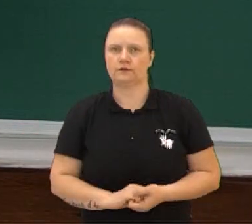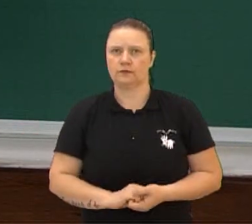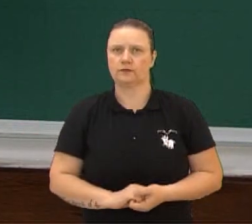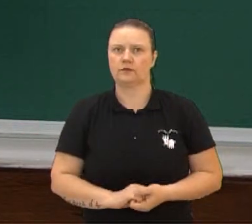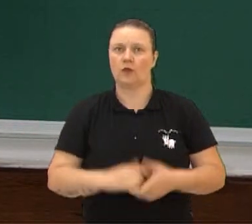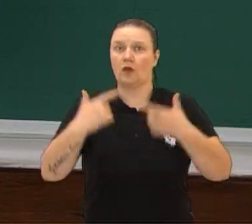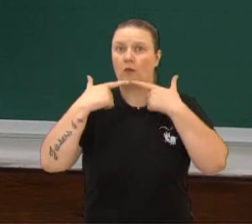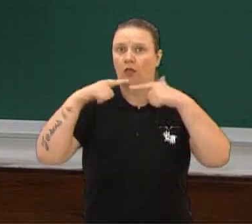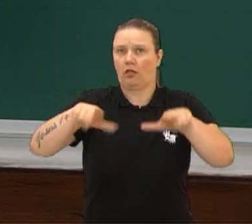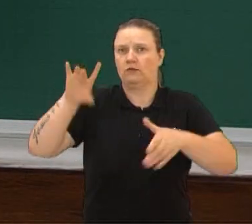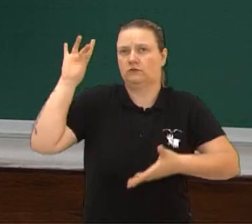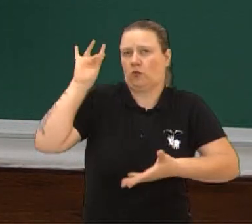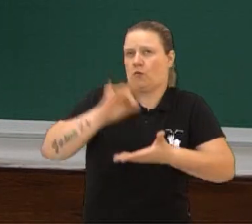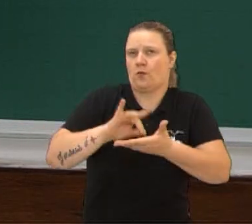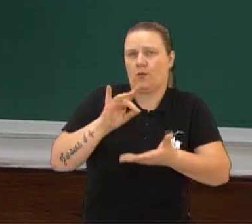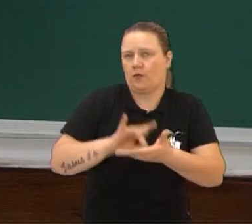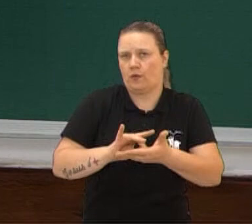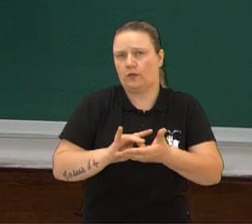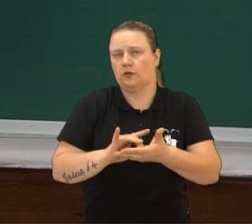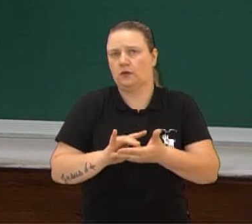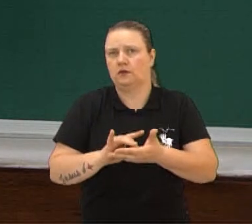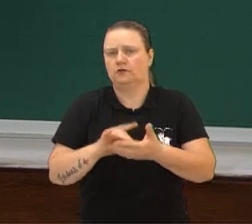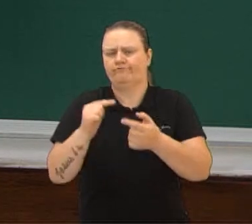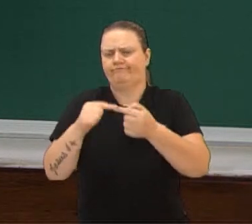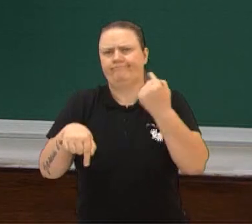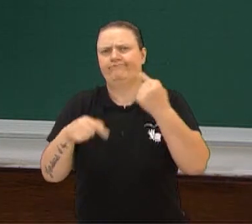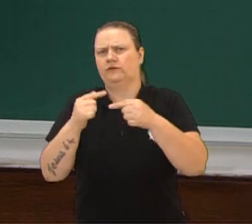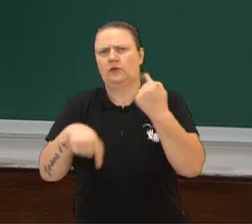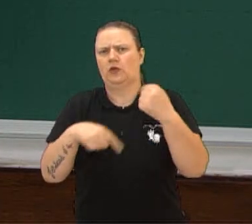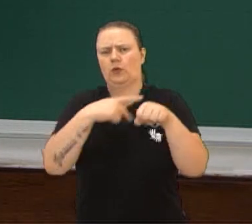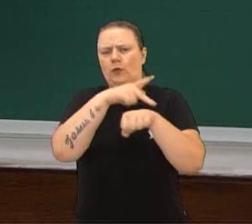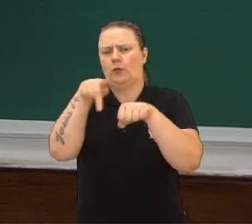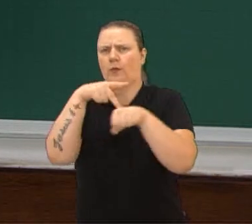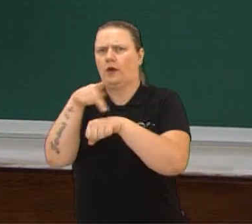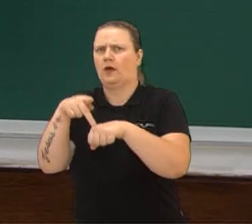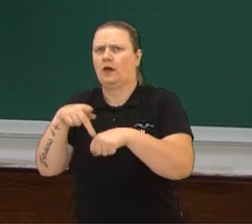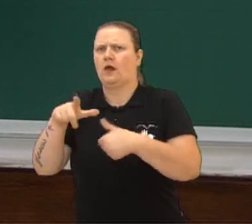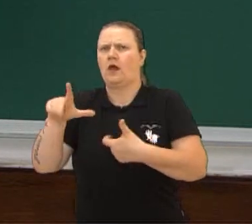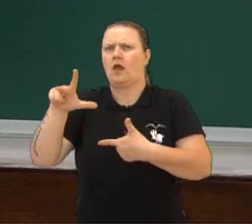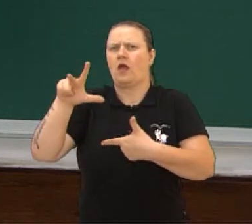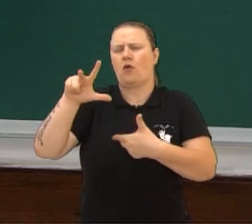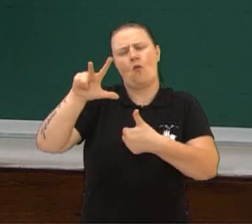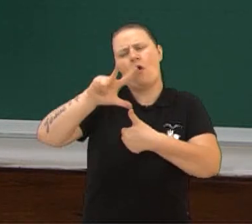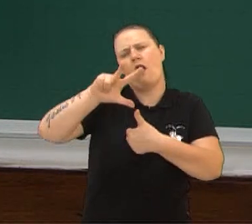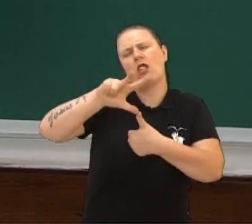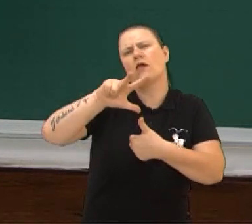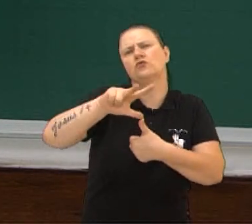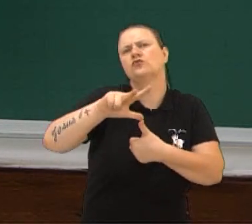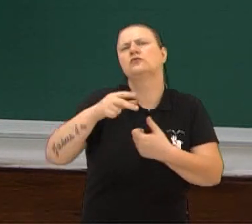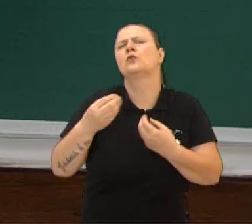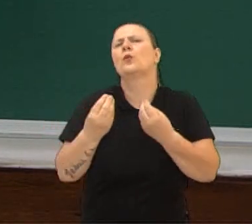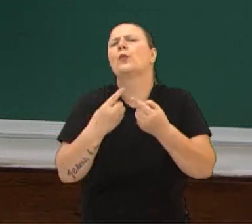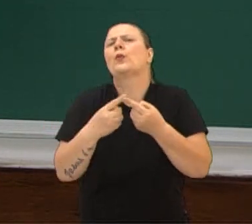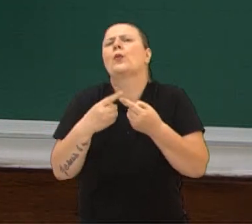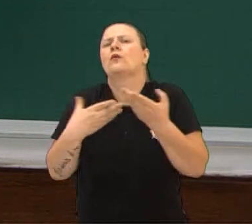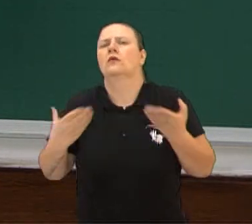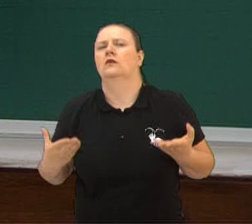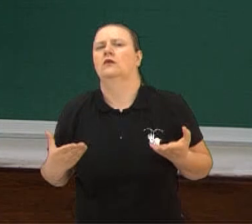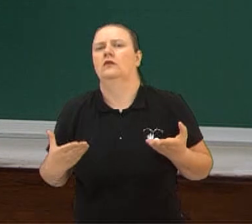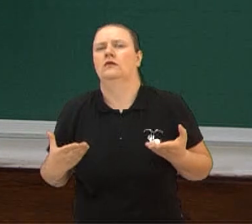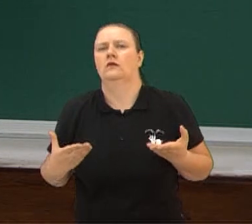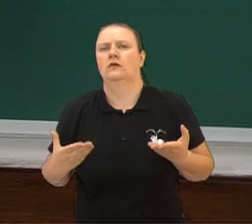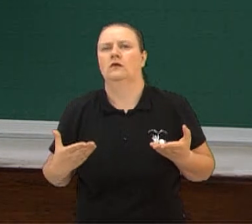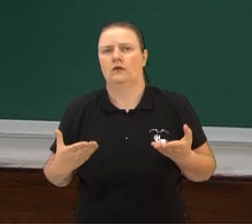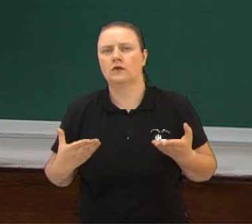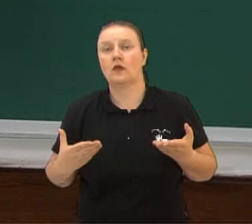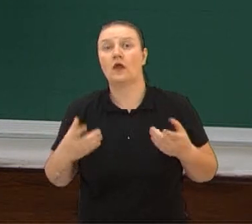é uma língua oficial e tudo mais, ele não faz parte dos países latinos que a gente sempre fala. Por que ele está na canção? Sim, né?